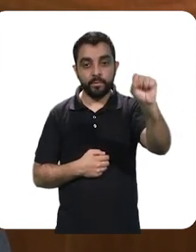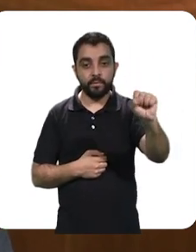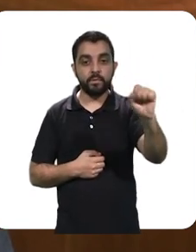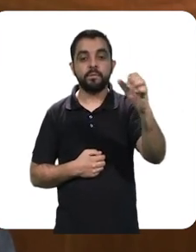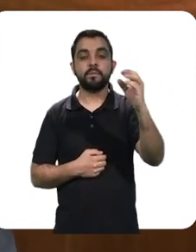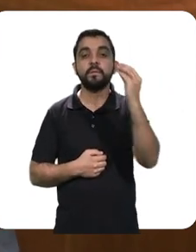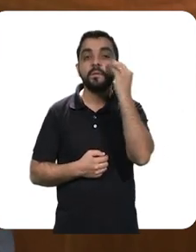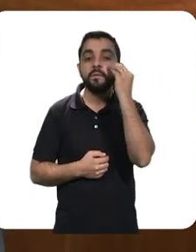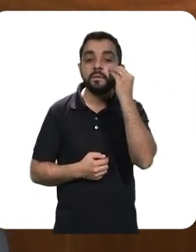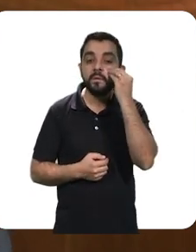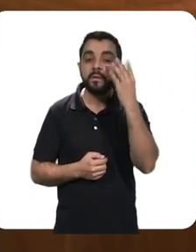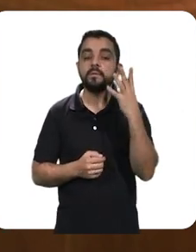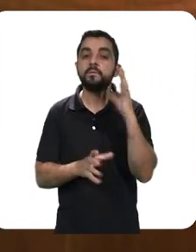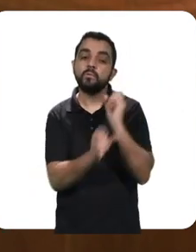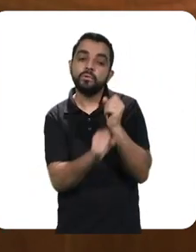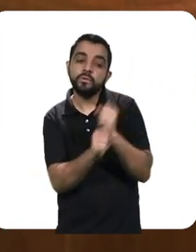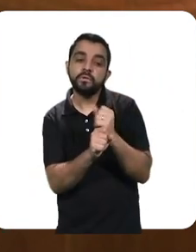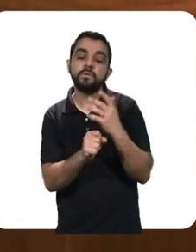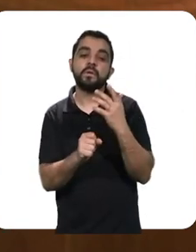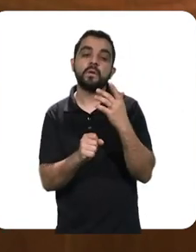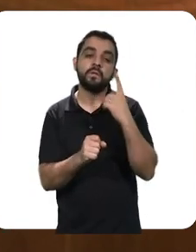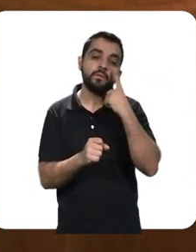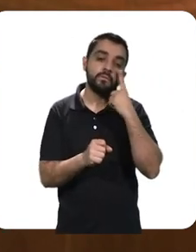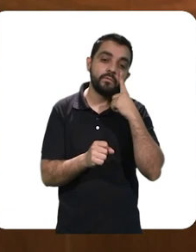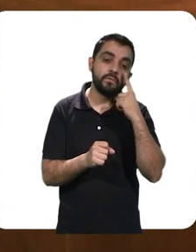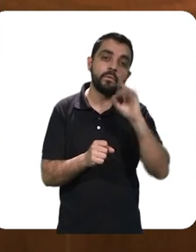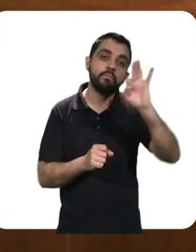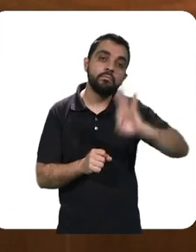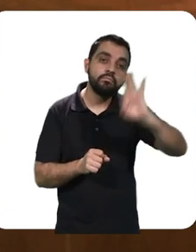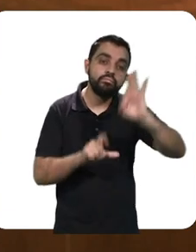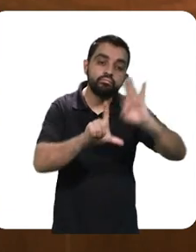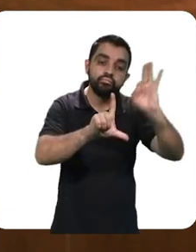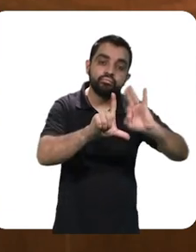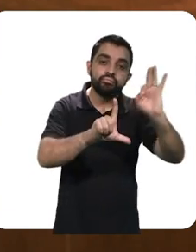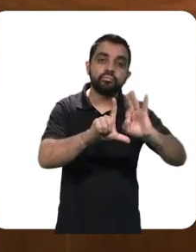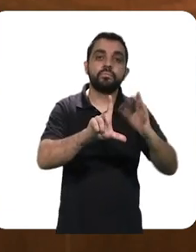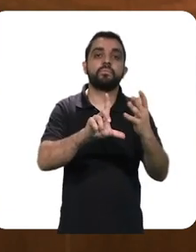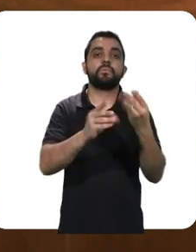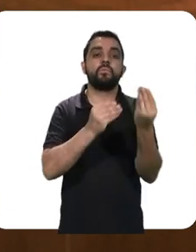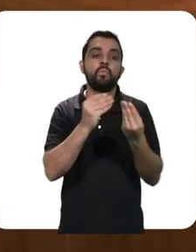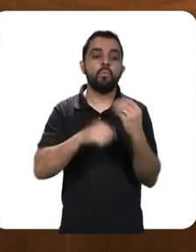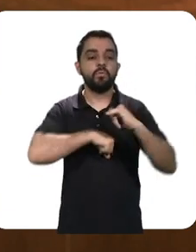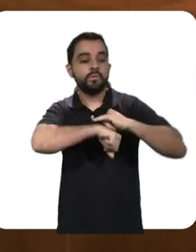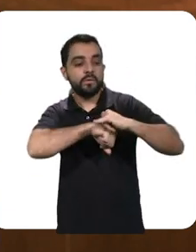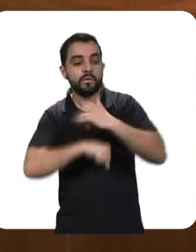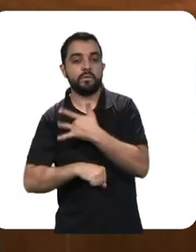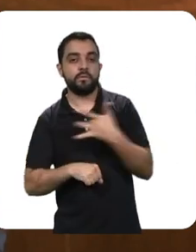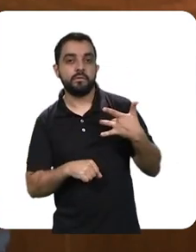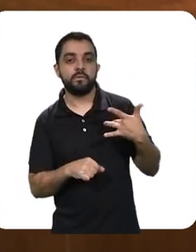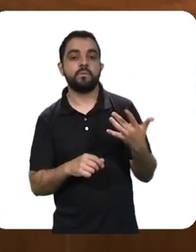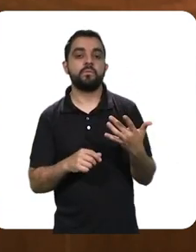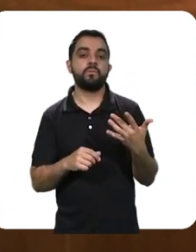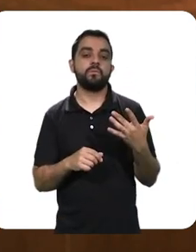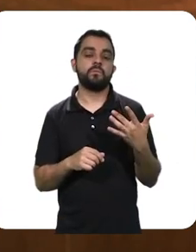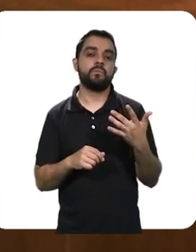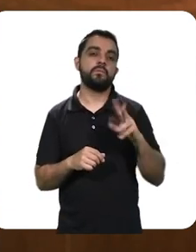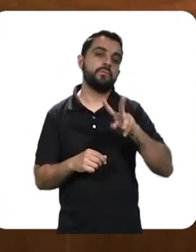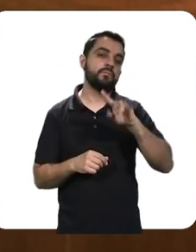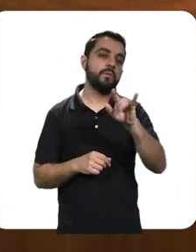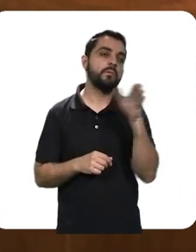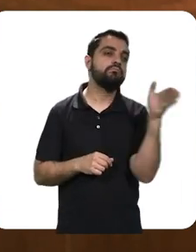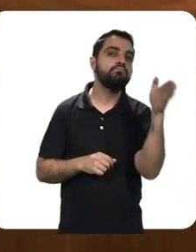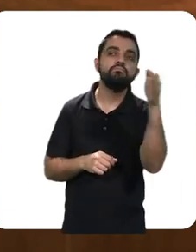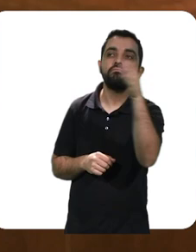esse estudo amostral, tentar, a partir dele, tirar algumas diretrizes de ação da saúde, né? Então, eles pretendem visitar